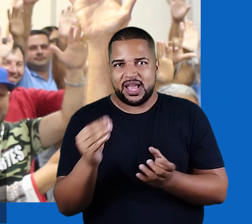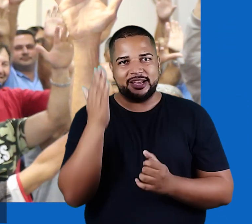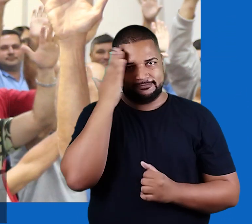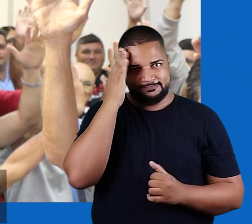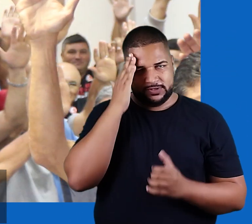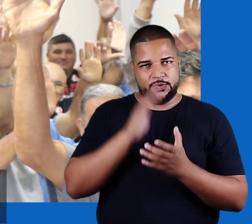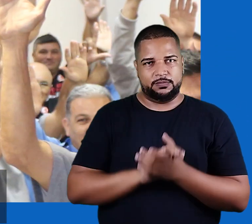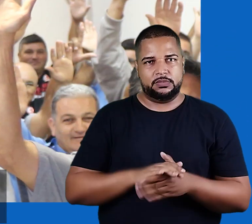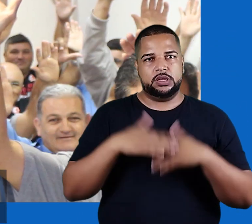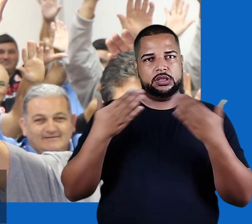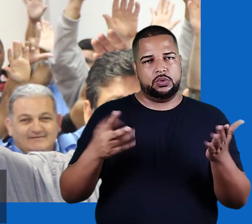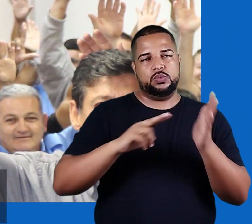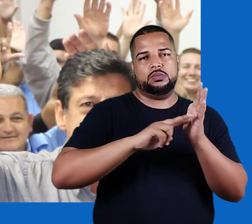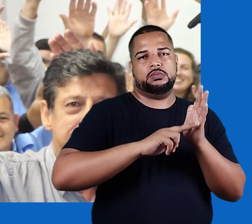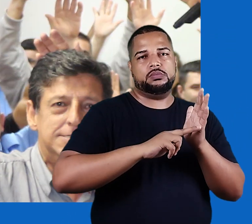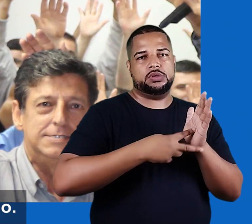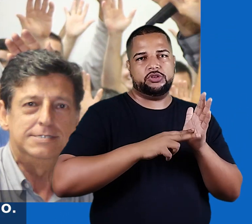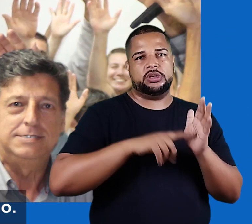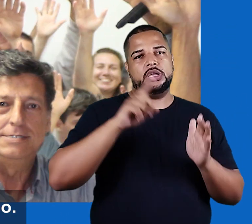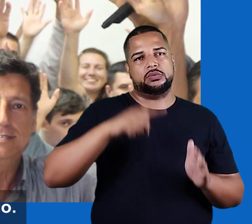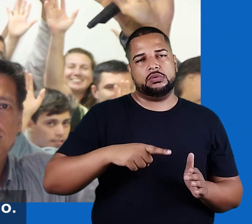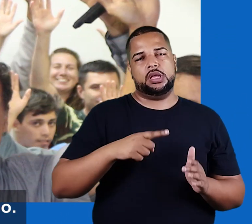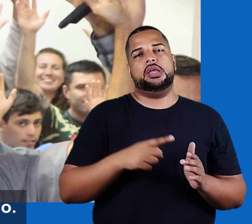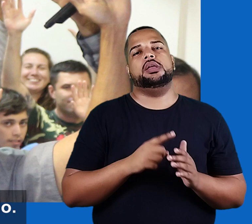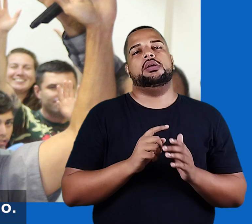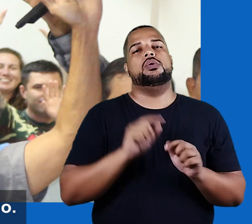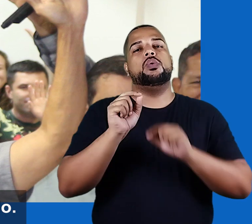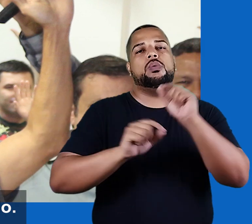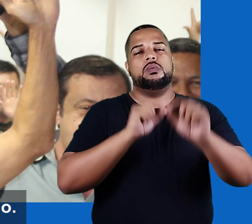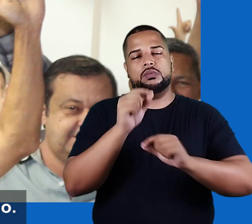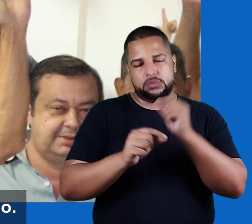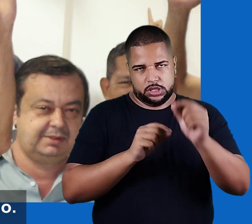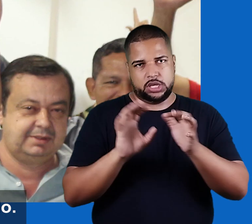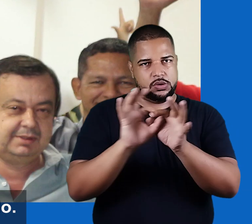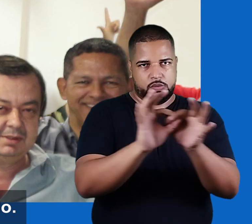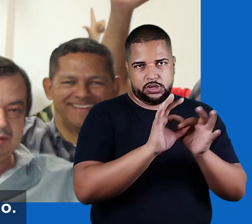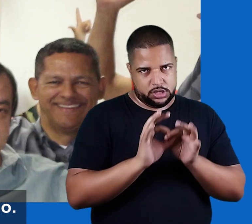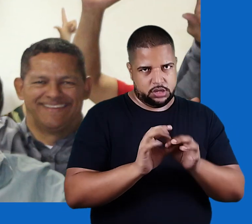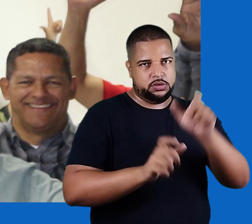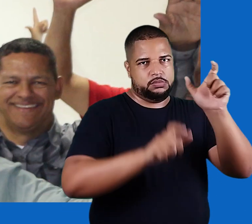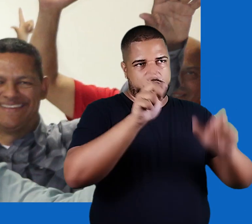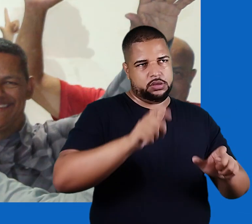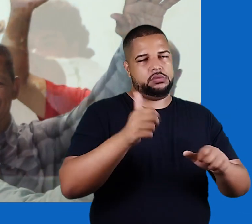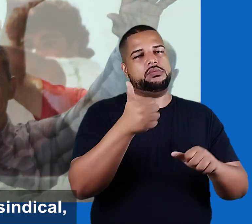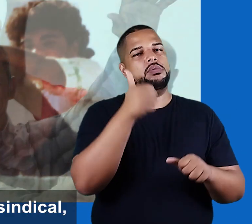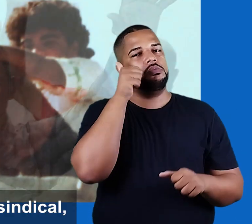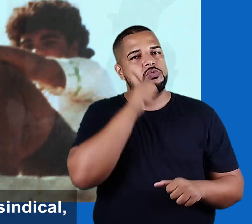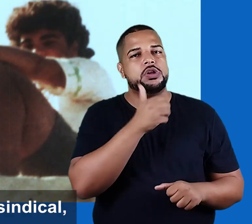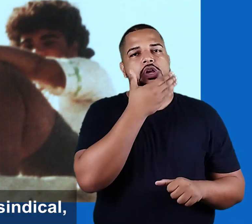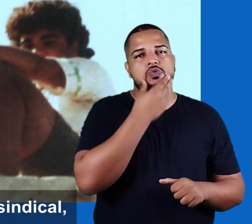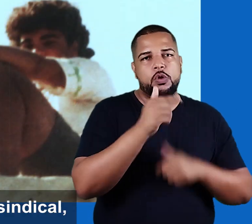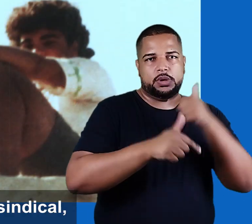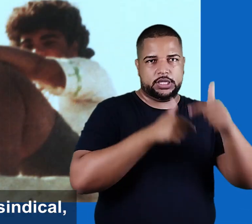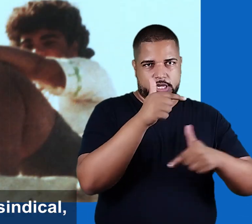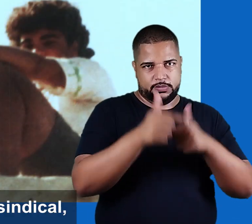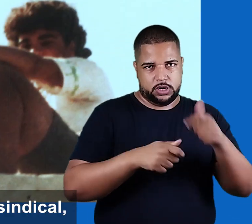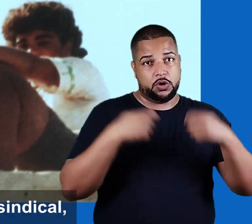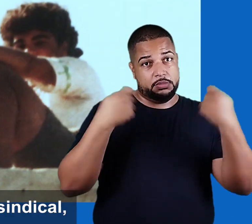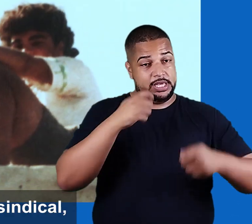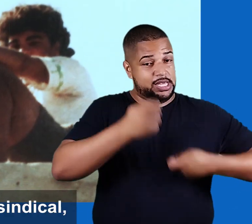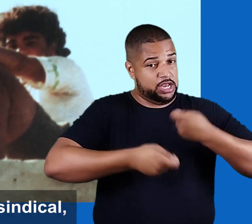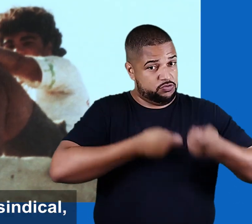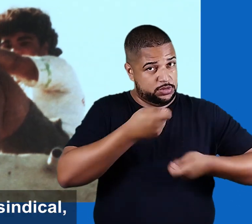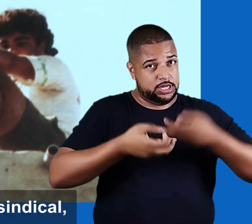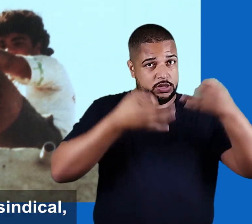do trabalhador e da trabalhadora, e como tal, tem que ser bem administrado. Ao mesmo tempo em que liderava a